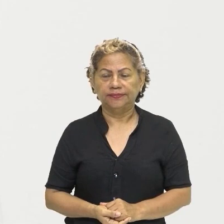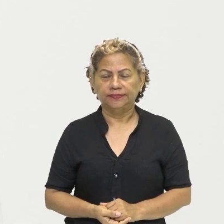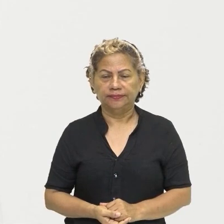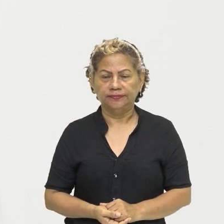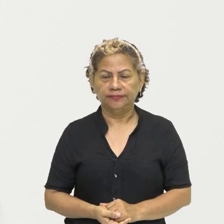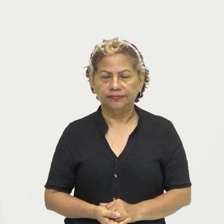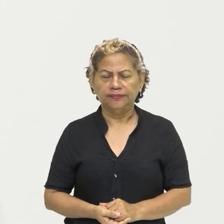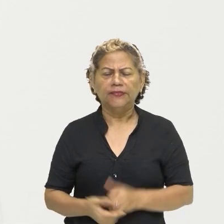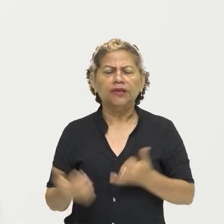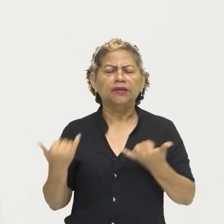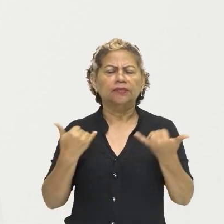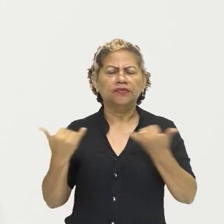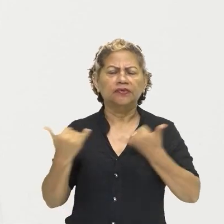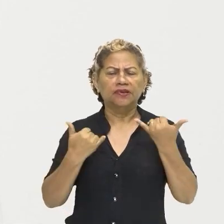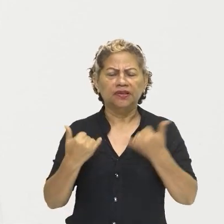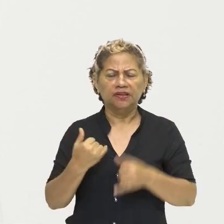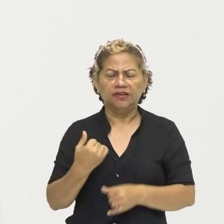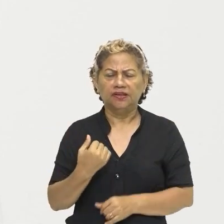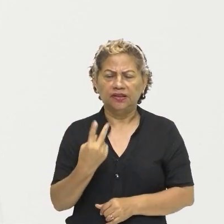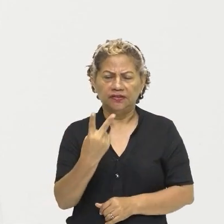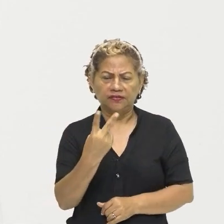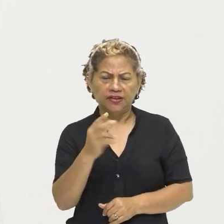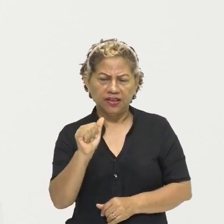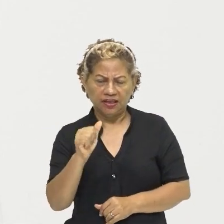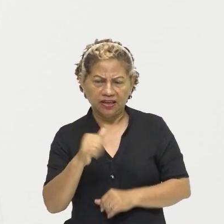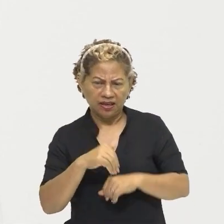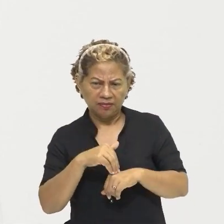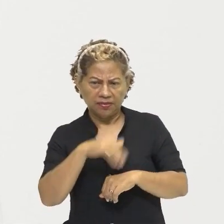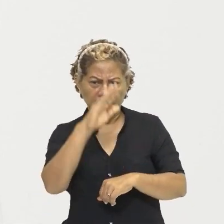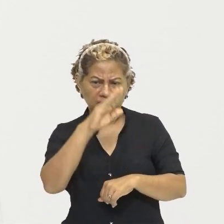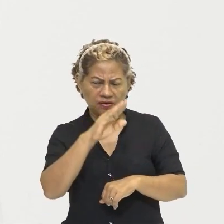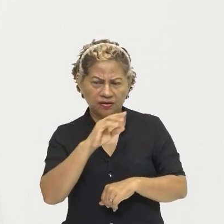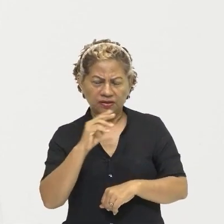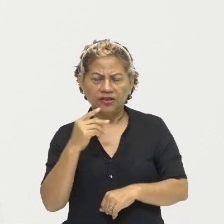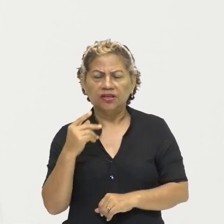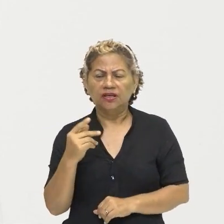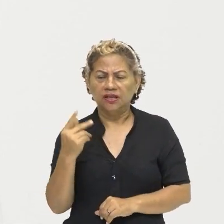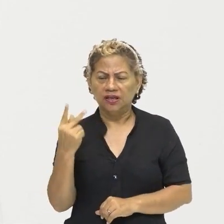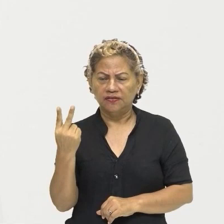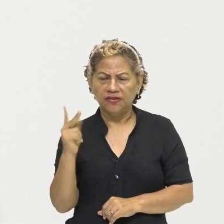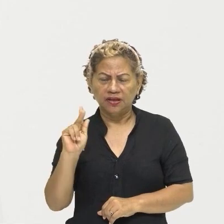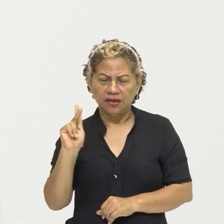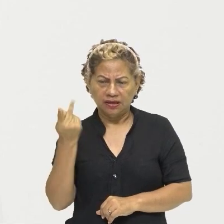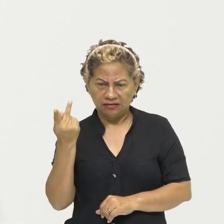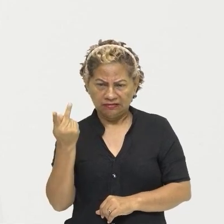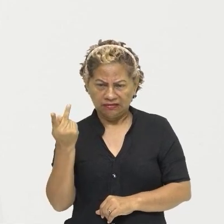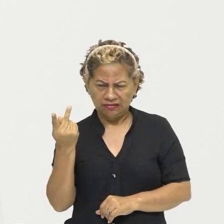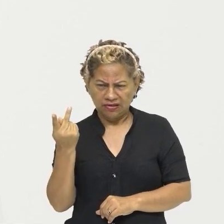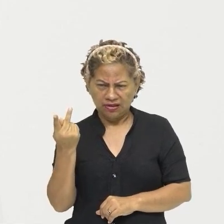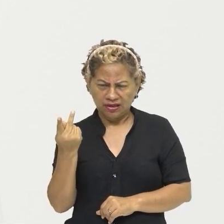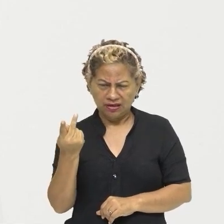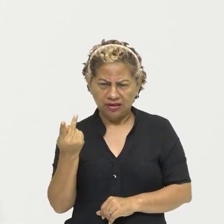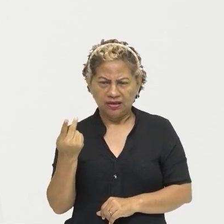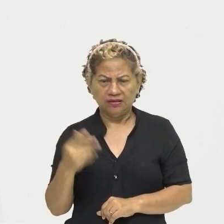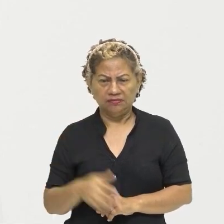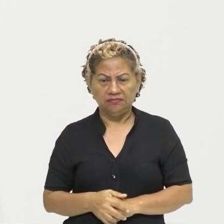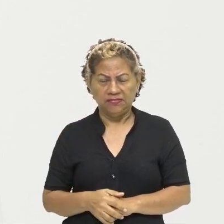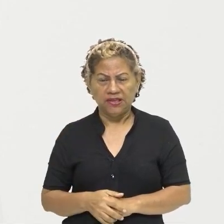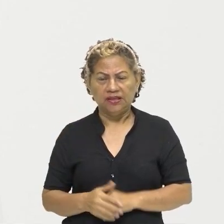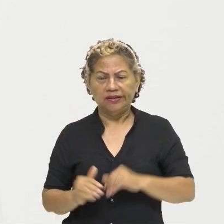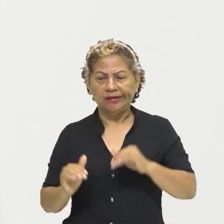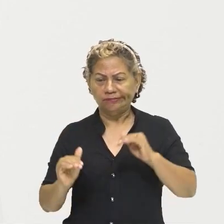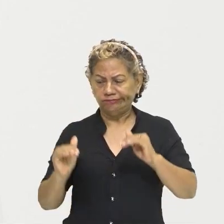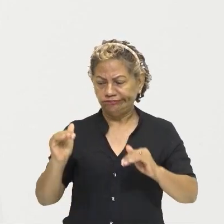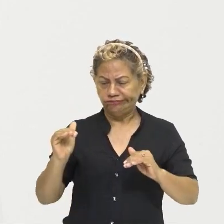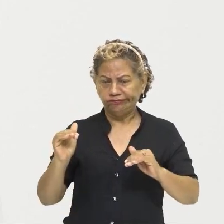Ele está dizendo que VA é maior do que VH. E aí a gente lembra da segunda lei de Kepler,